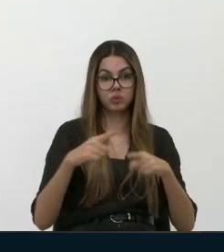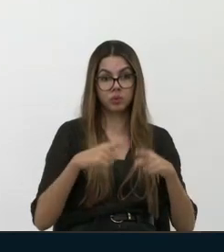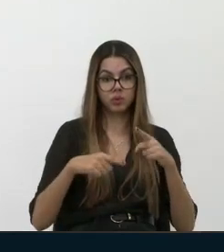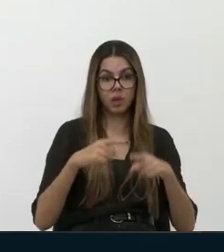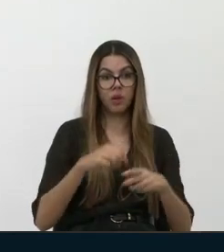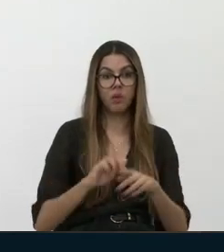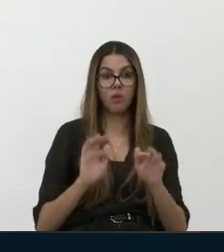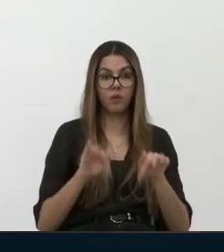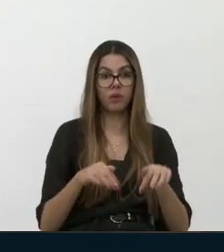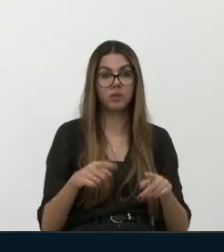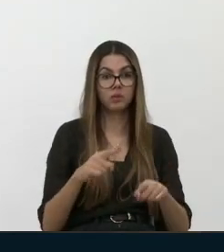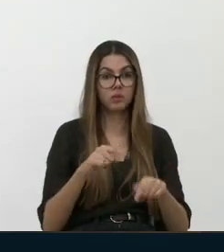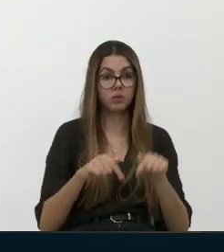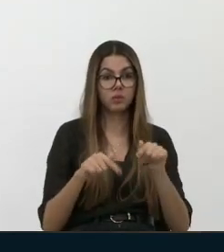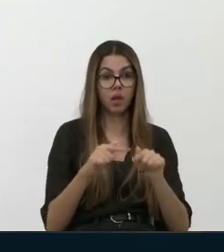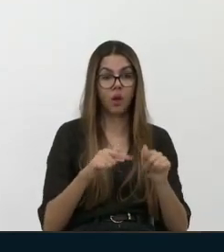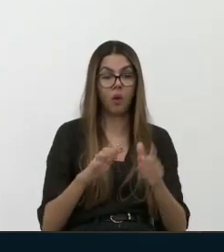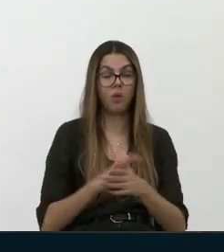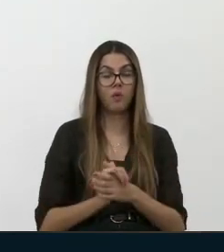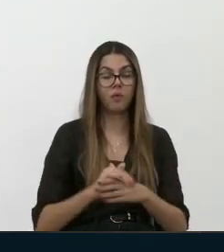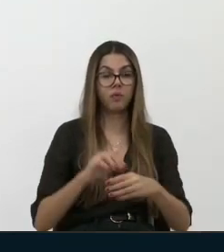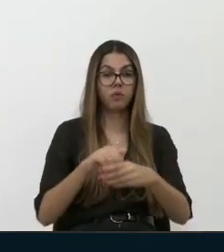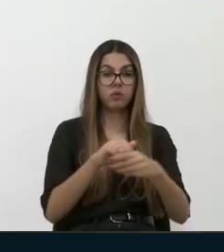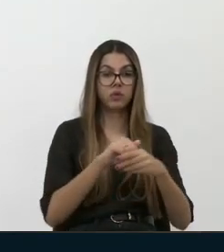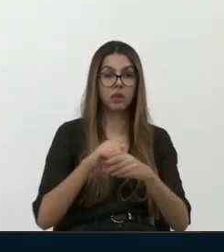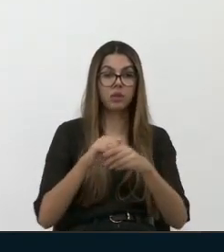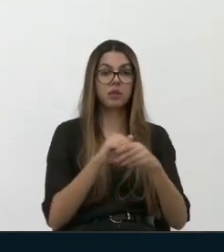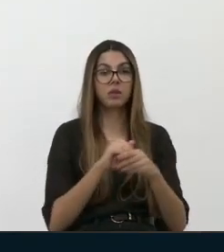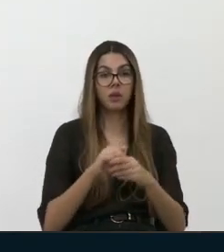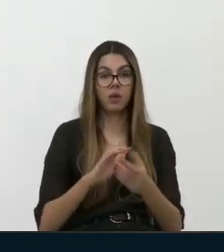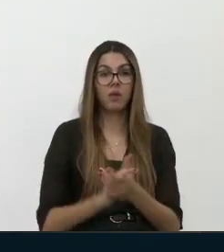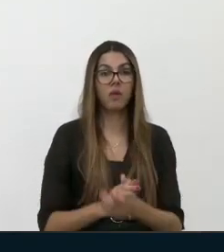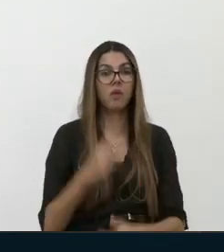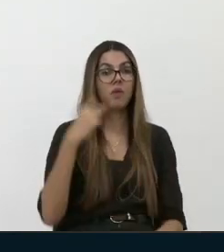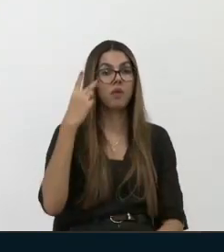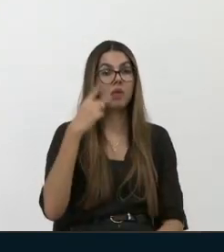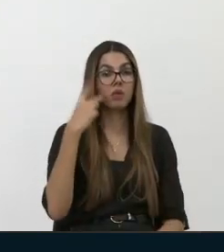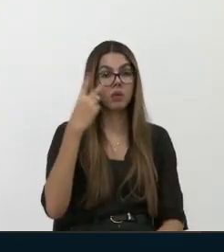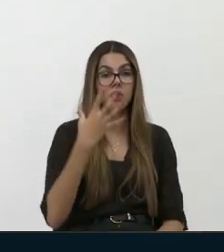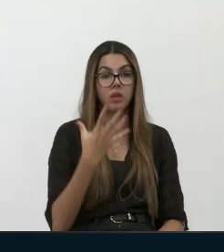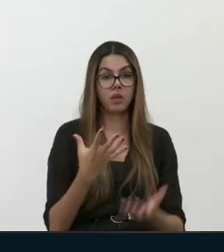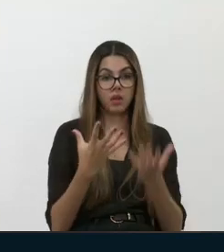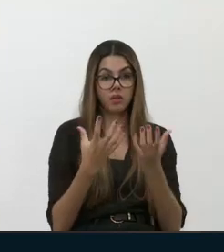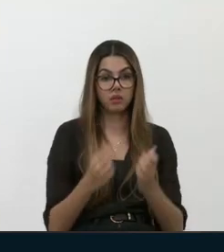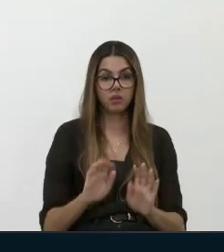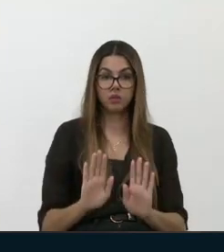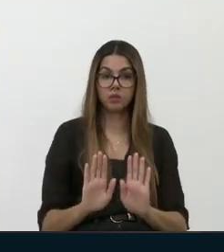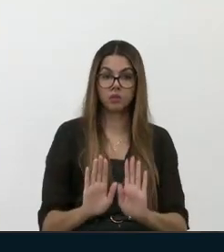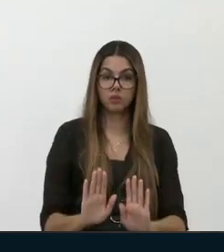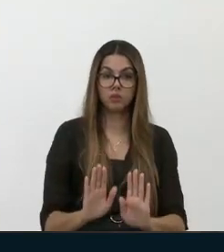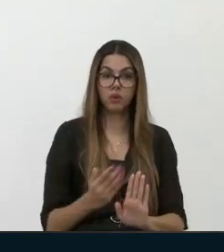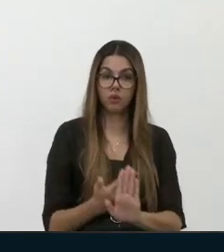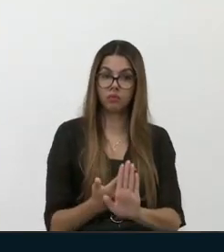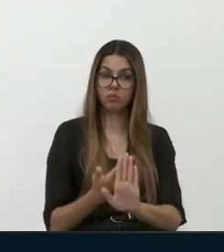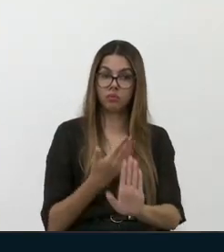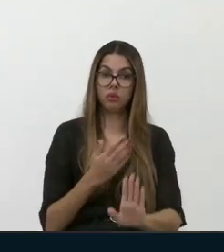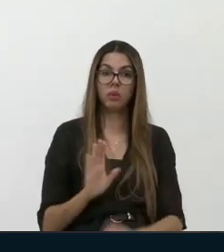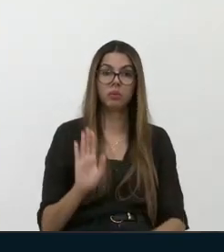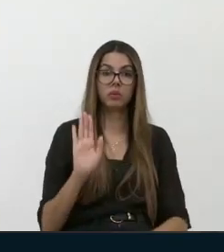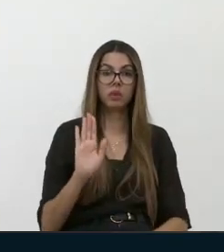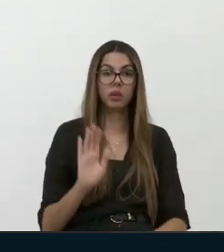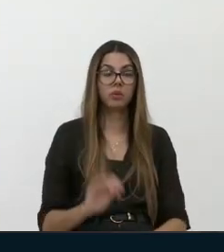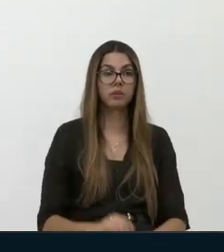Encerrada a discussão, em votação. Os vereadores favoráveis permaneçam como estão e os contrários se manifestem.